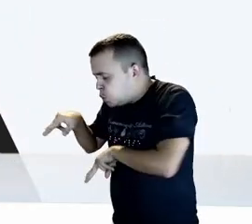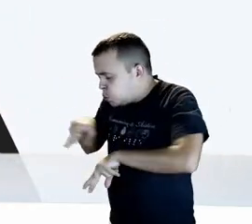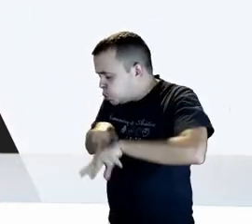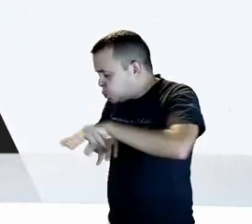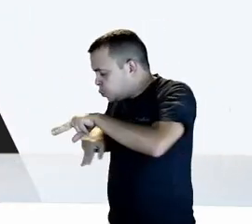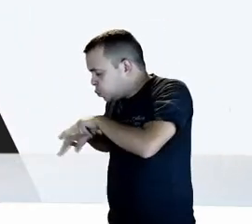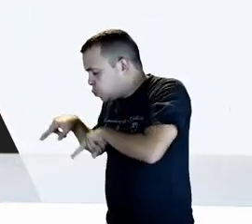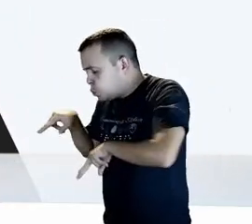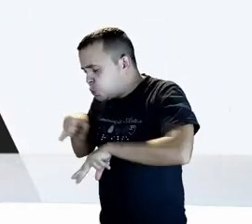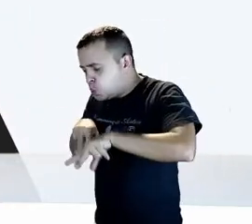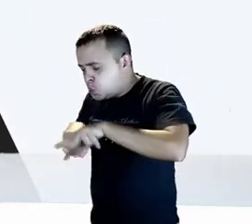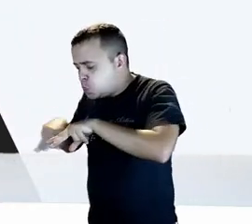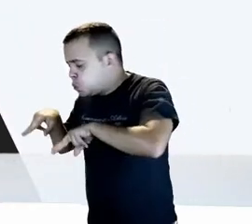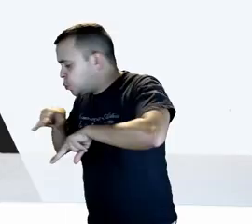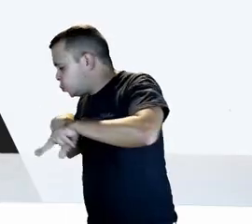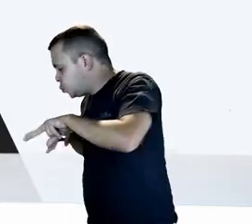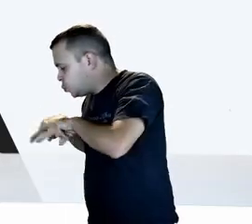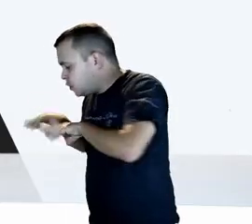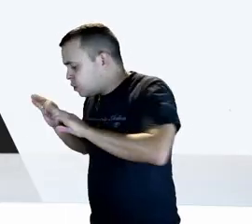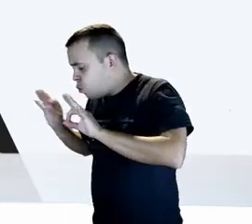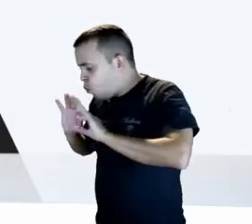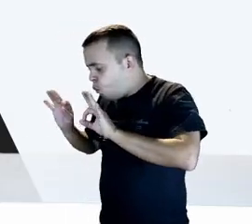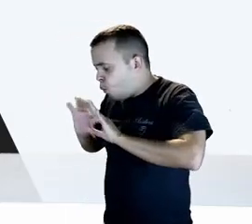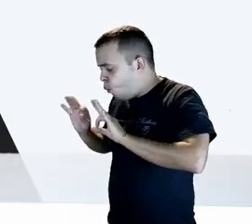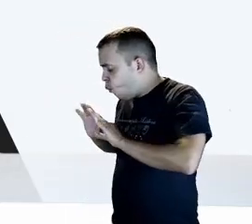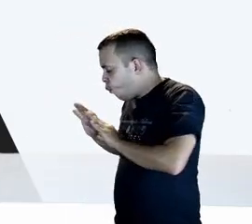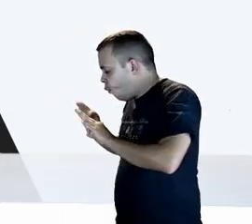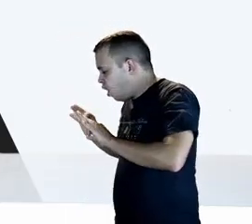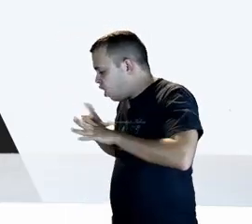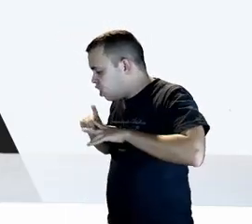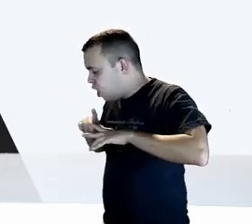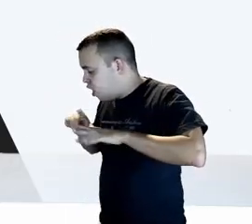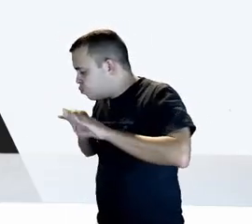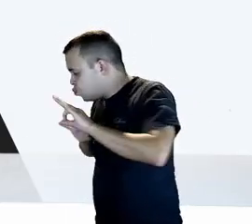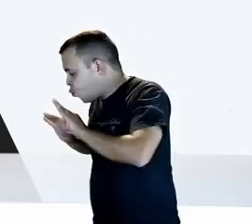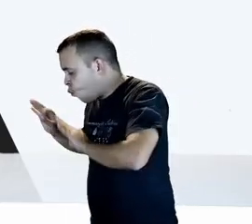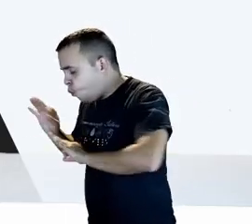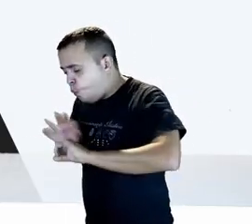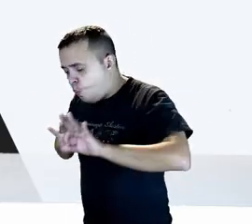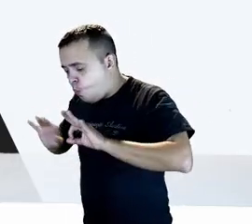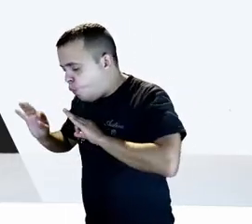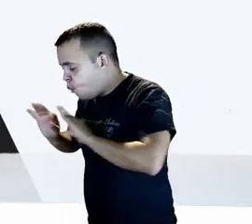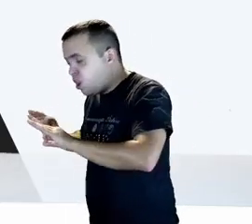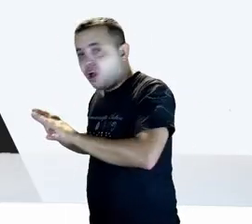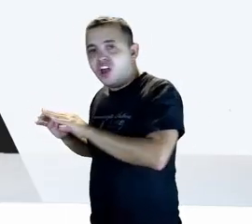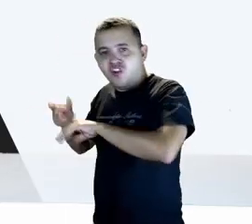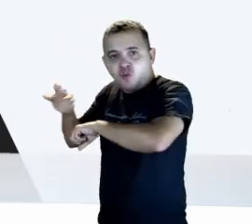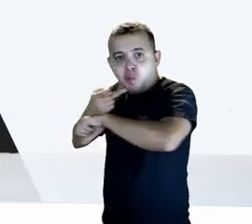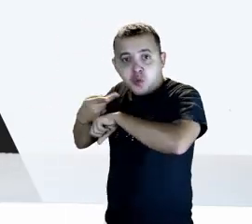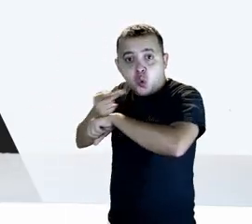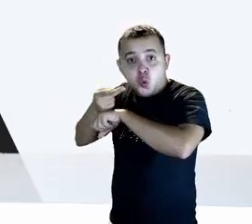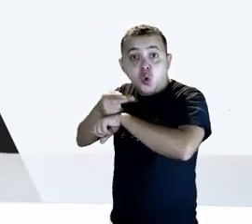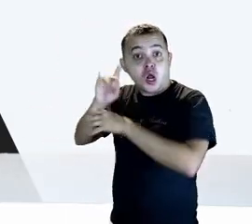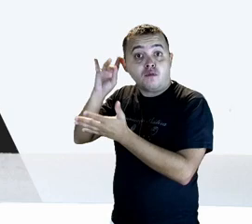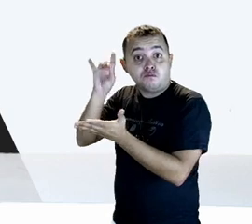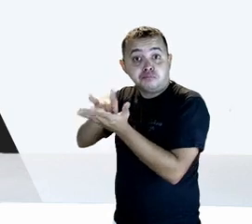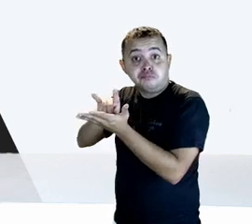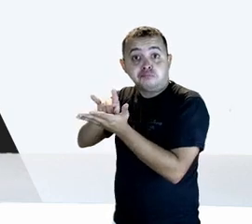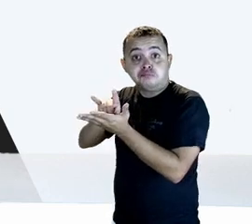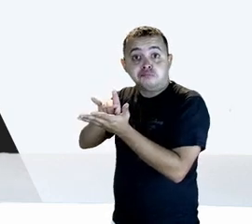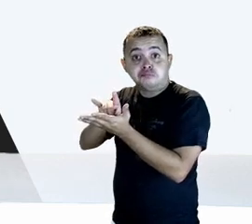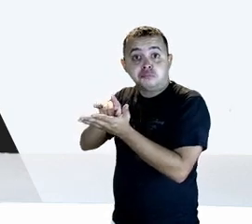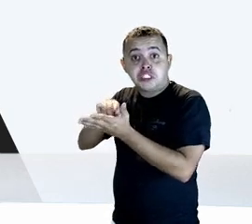que acometem as estruturas superficiais ou profundas do organismo com grau